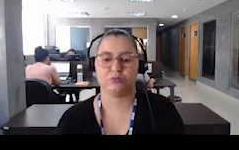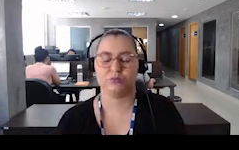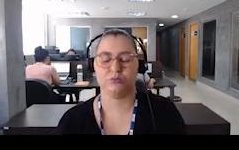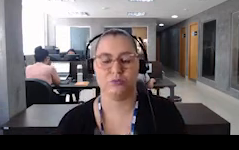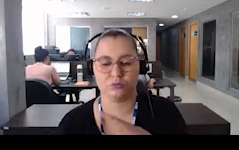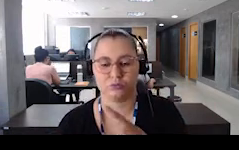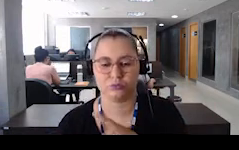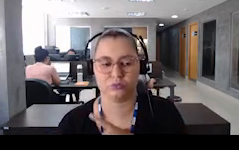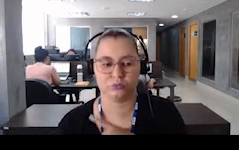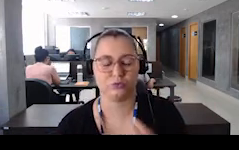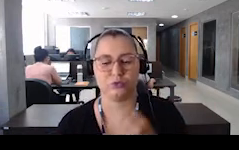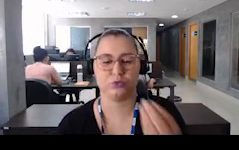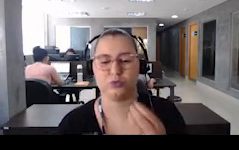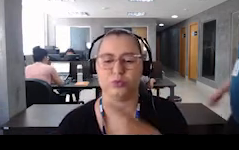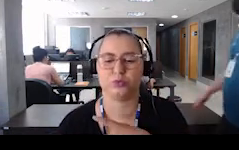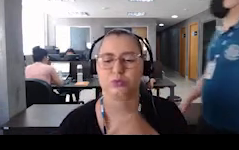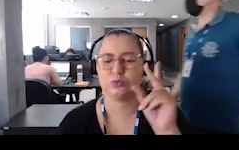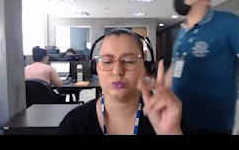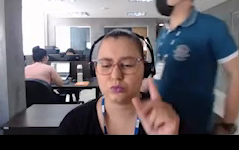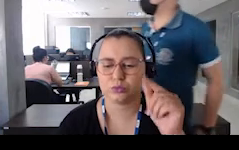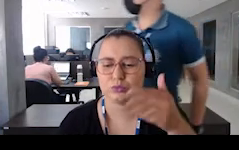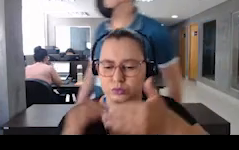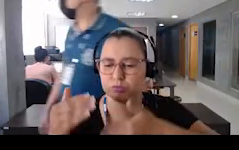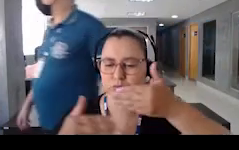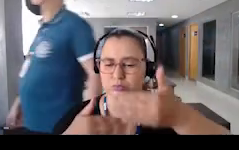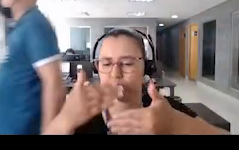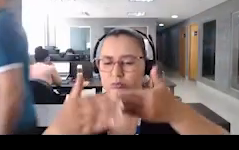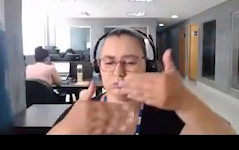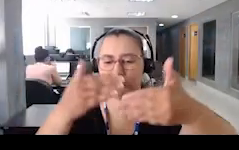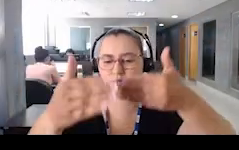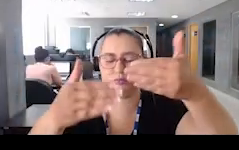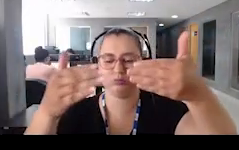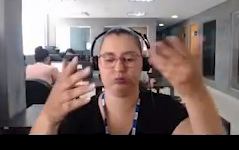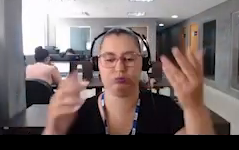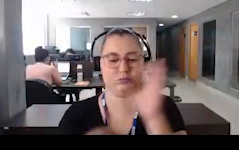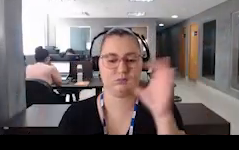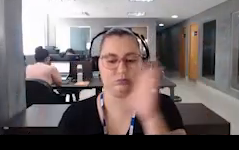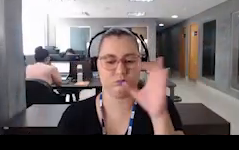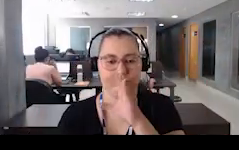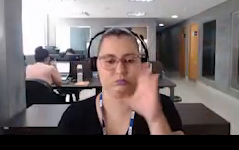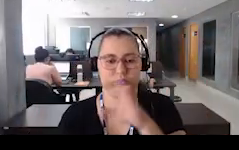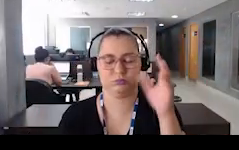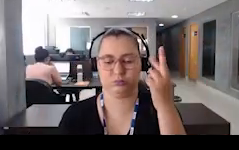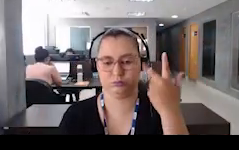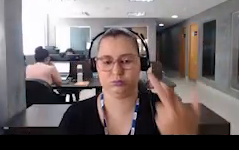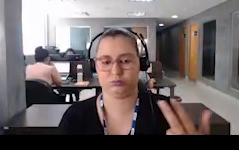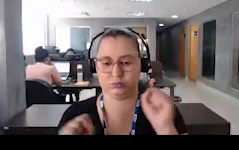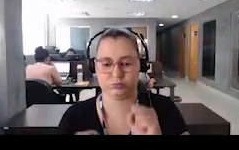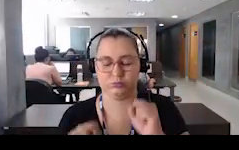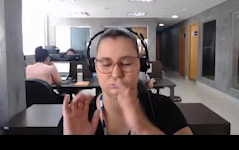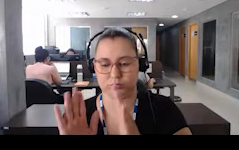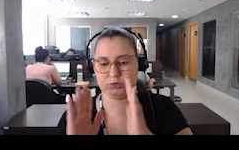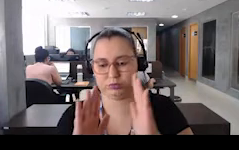Pessoal, assim, como que tá o andamento de vocês? Eu estou explicando devagar, devagar demais, ou tá muito rápido?